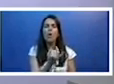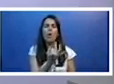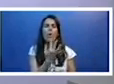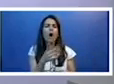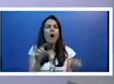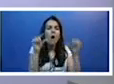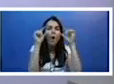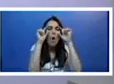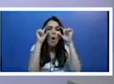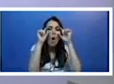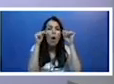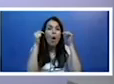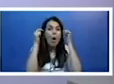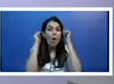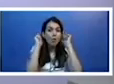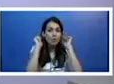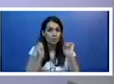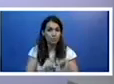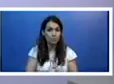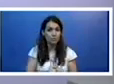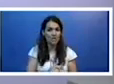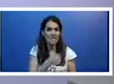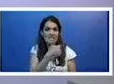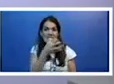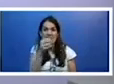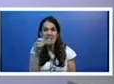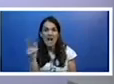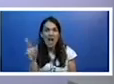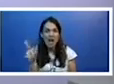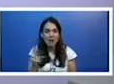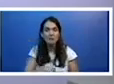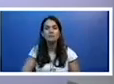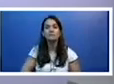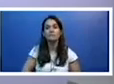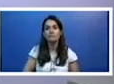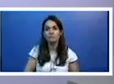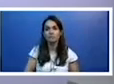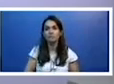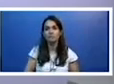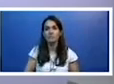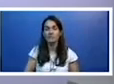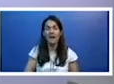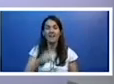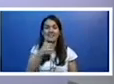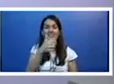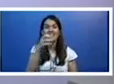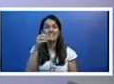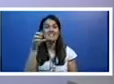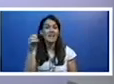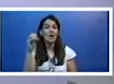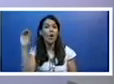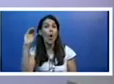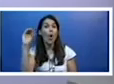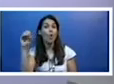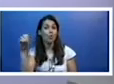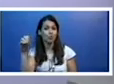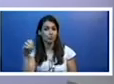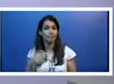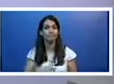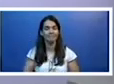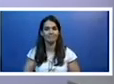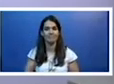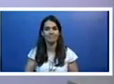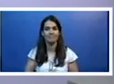que você está usando? Ela falou, 100 conto. Então, ó, 100 conto. Seno é cateto oposto sobre